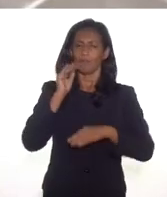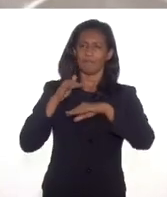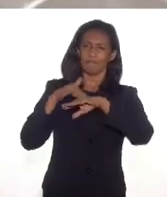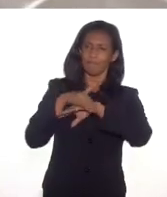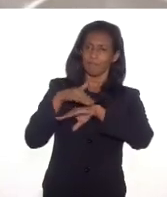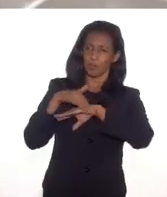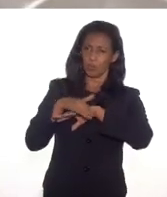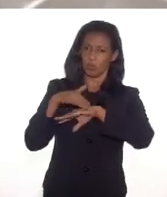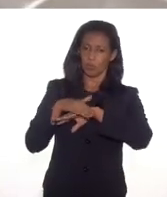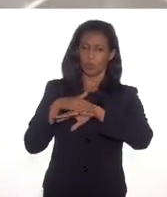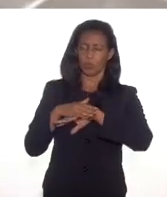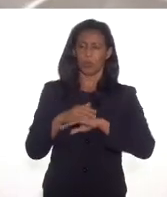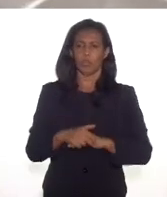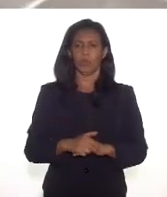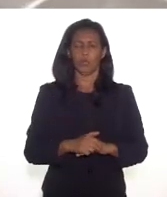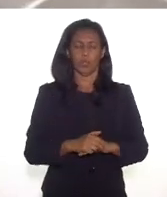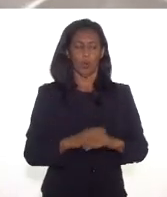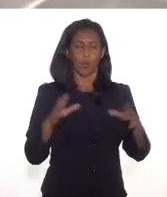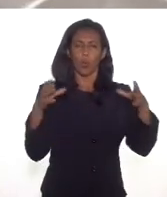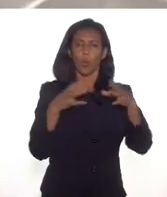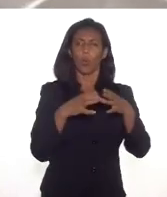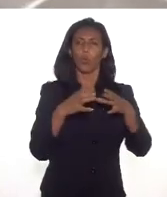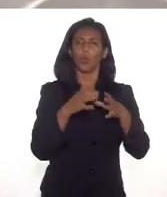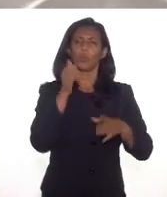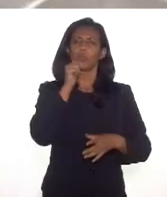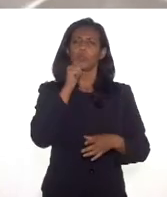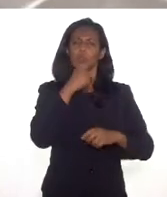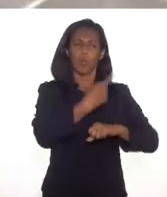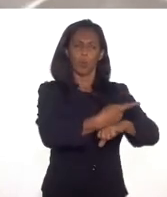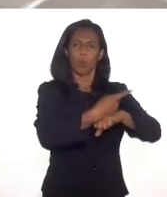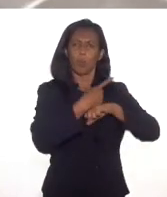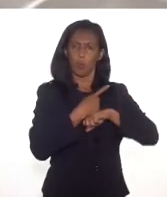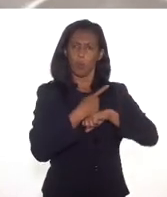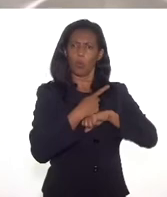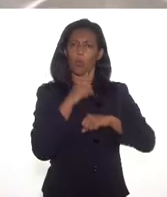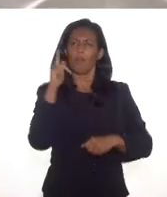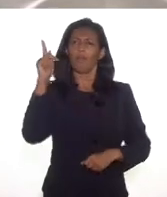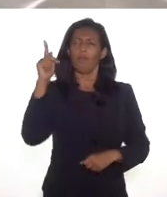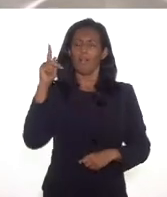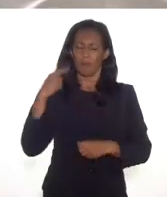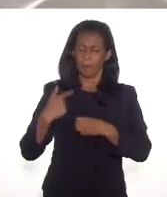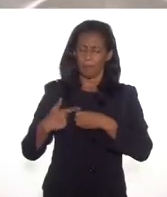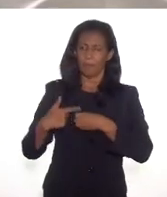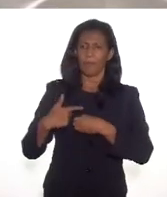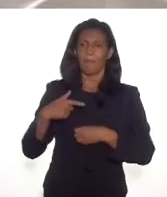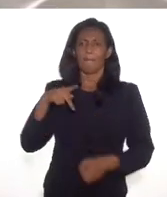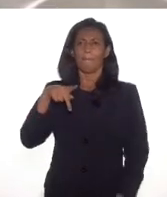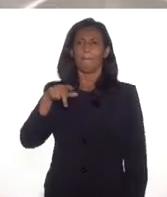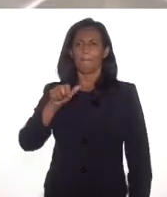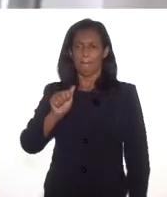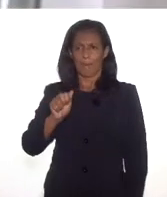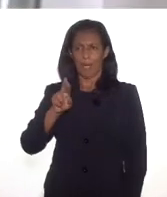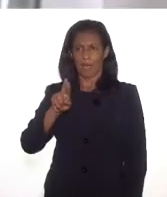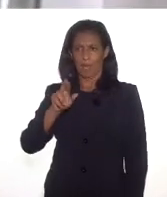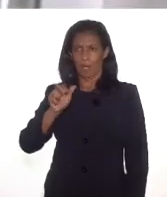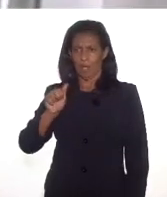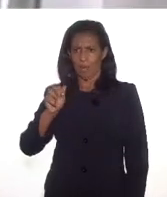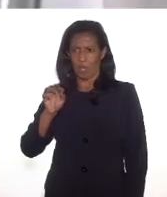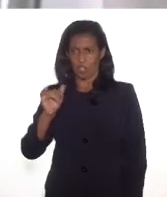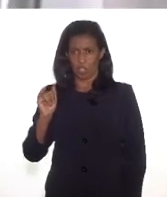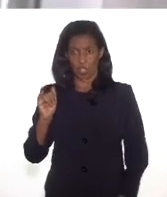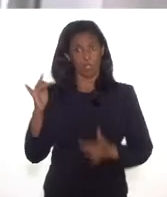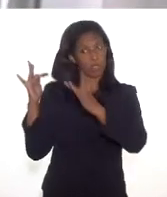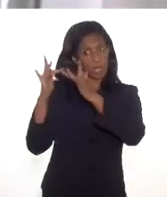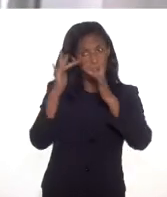eu fui procurada pelo movimento de mulheres de Paraty. Nós temos contatos com o Estado do Rio de